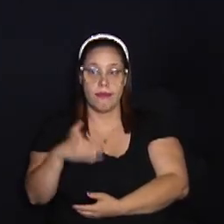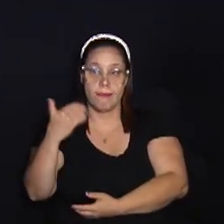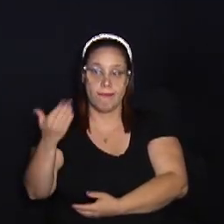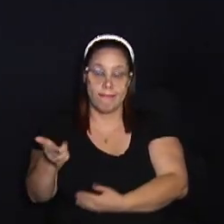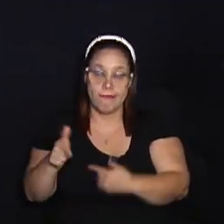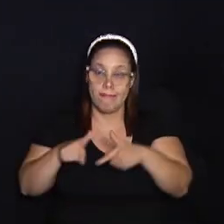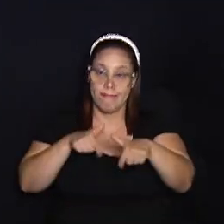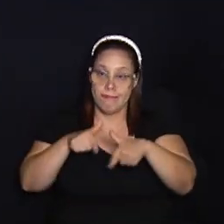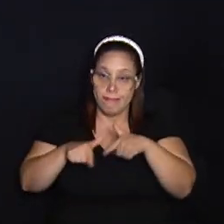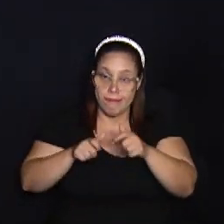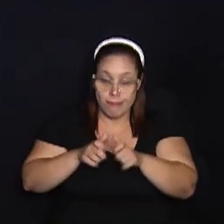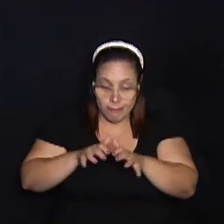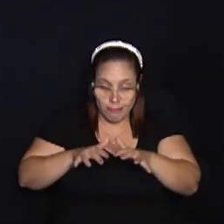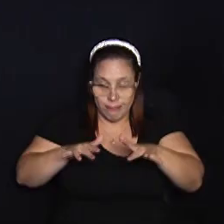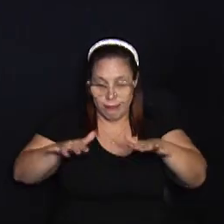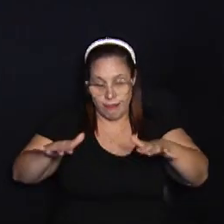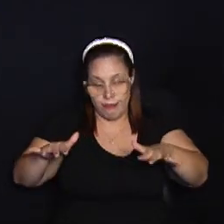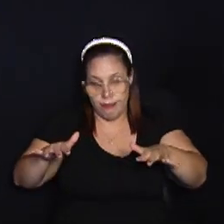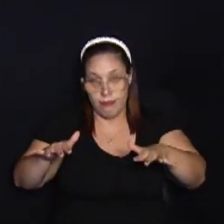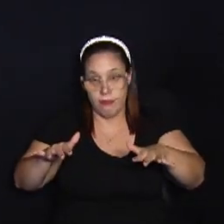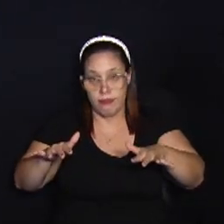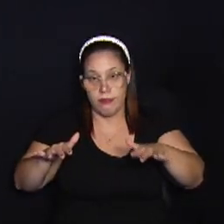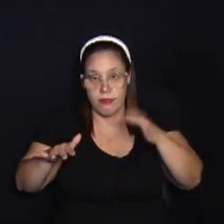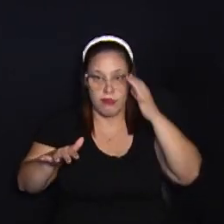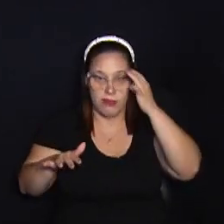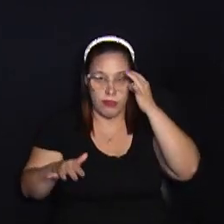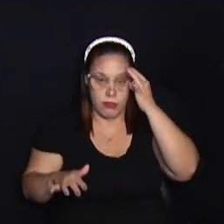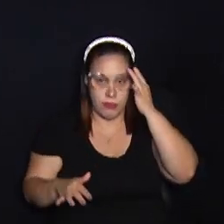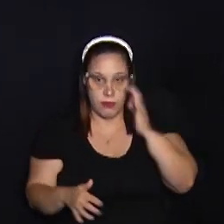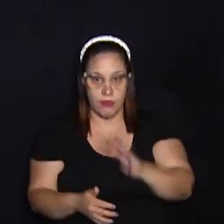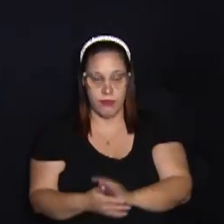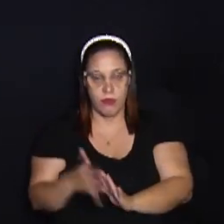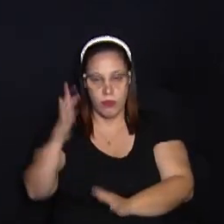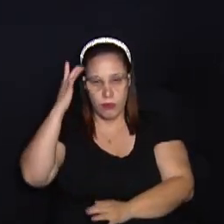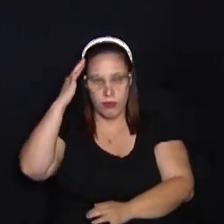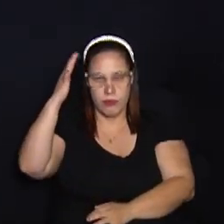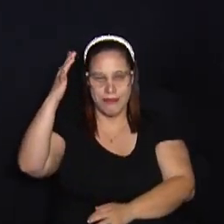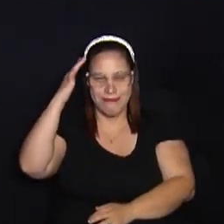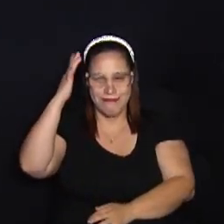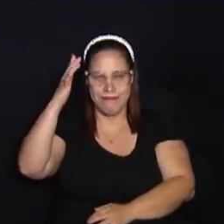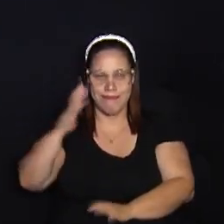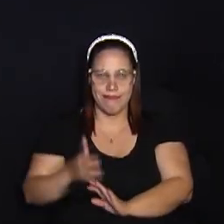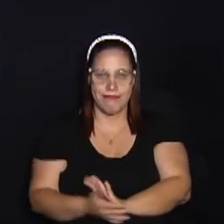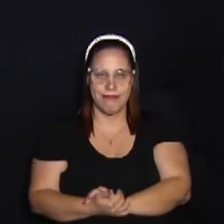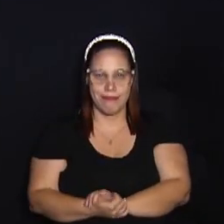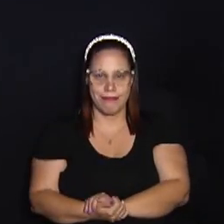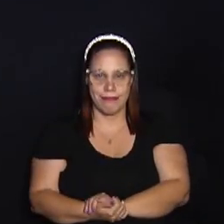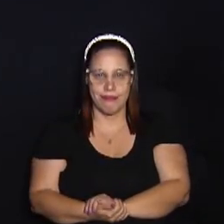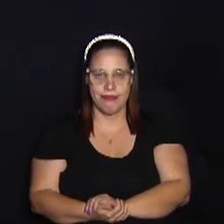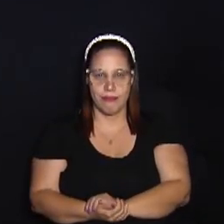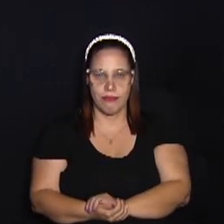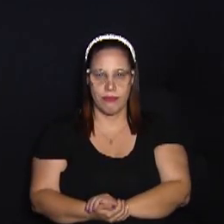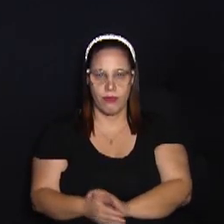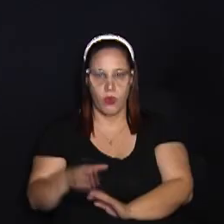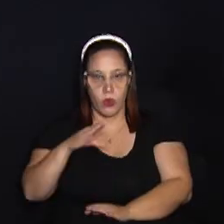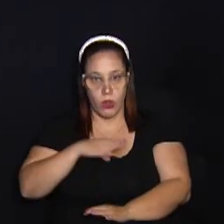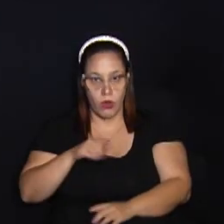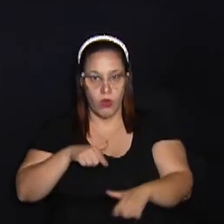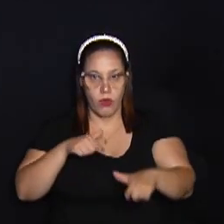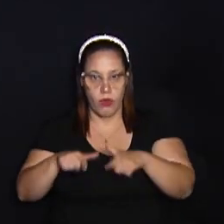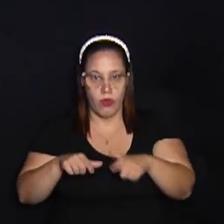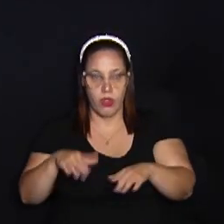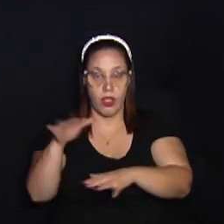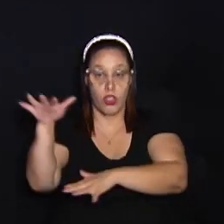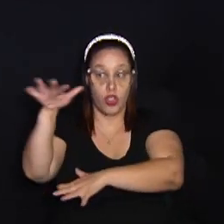Ora a gente tem trabalhos que expande um pouco, né, essa ideia, então a gente vai mais para a cidade, trabalhando